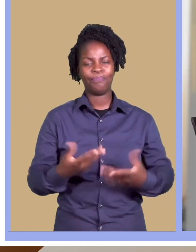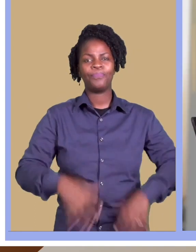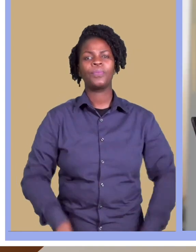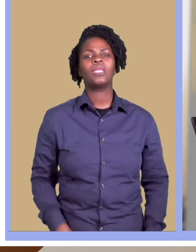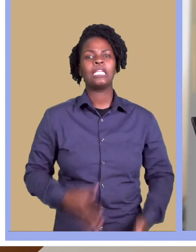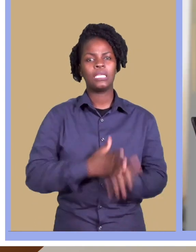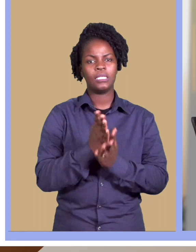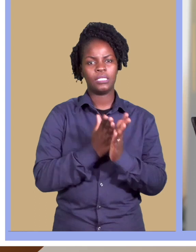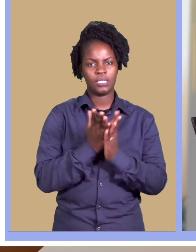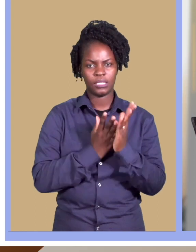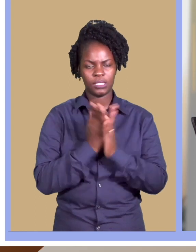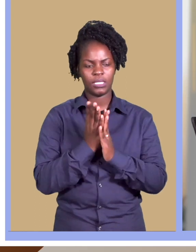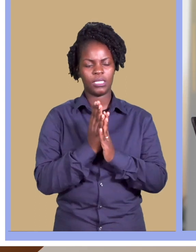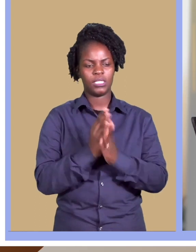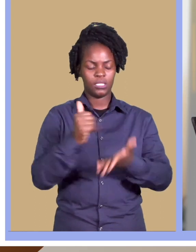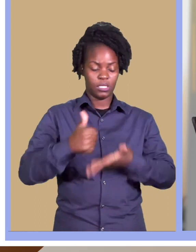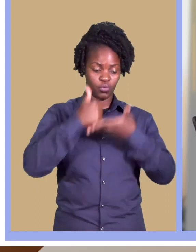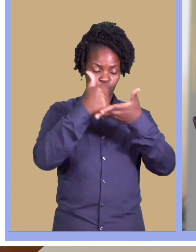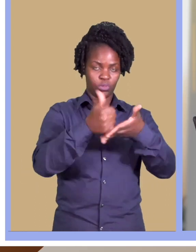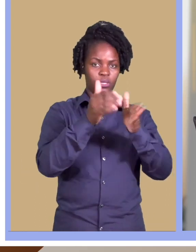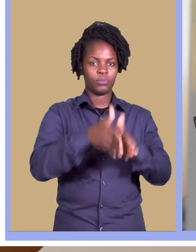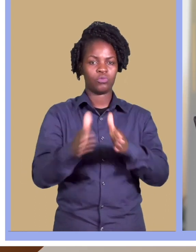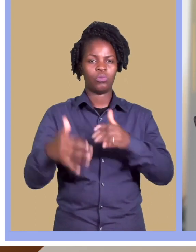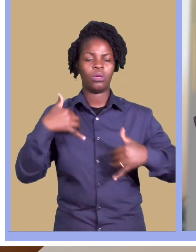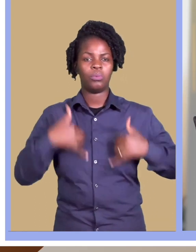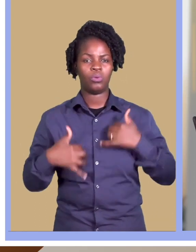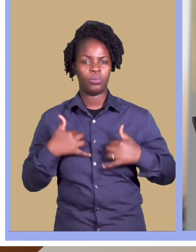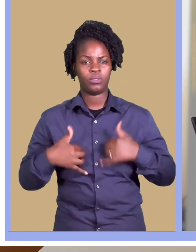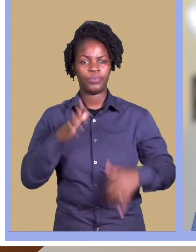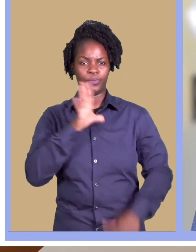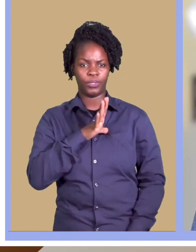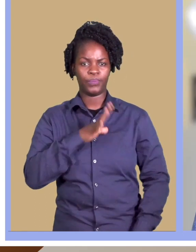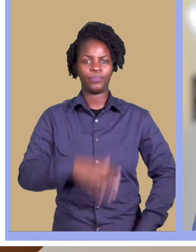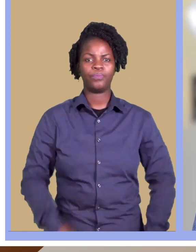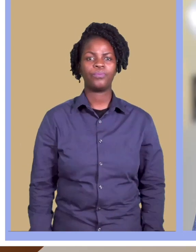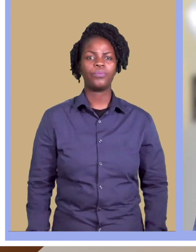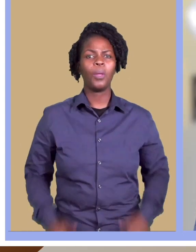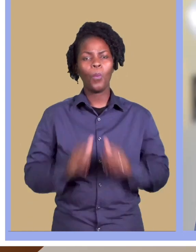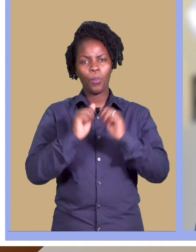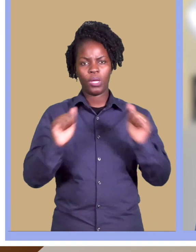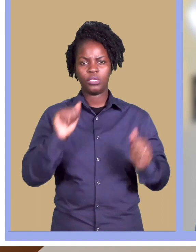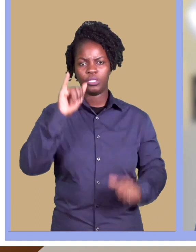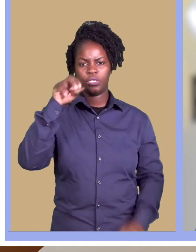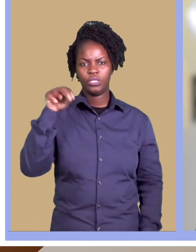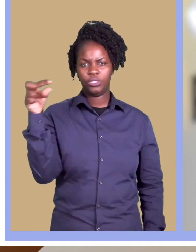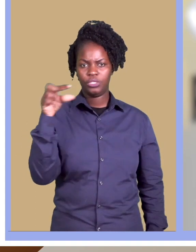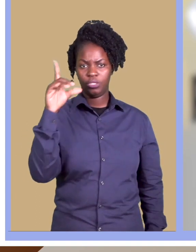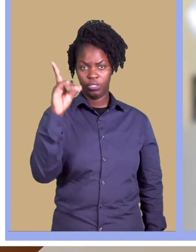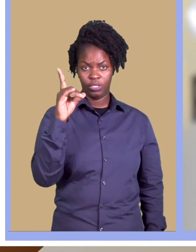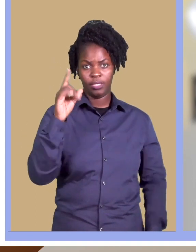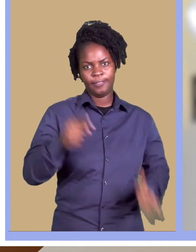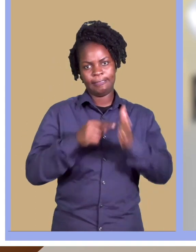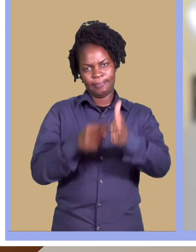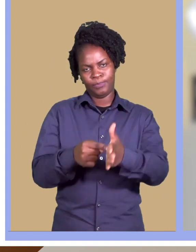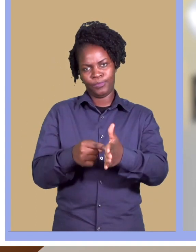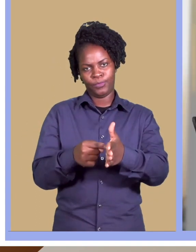cobrir aquelas necessidades. Agora, se o UNGD, por exemplo, vai disponibilizar um serviço, por